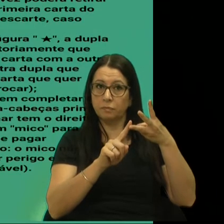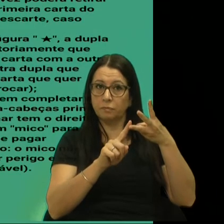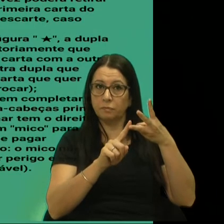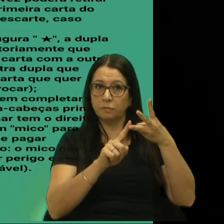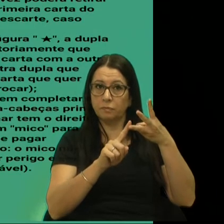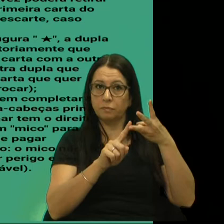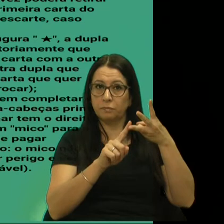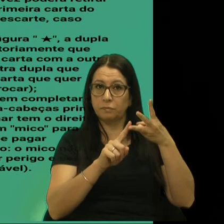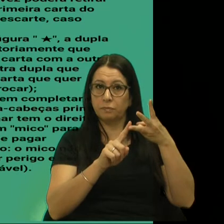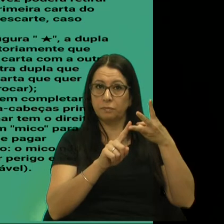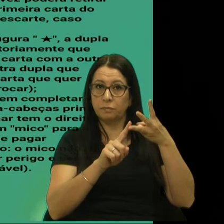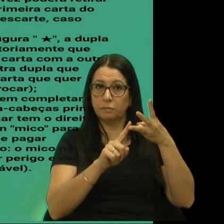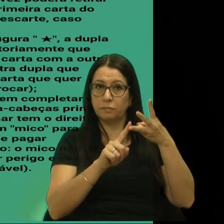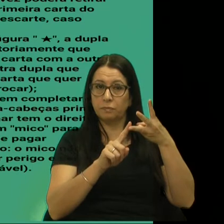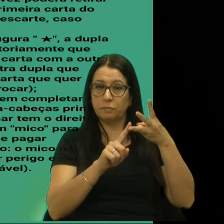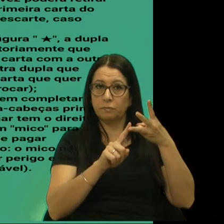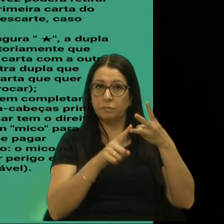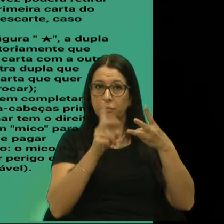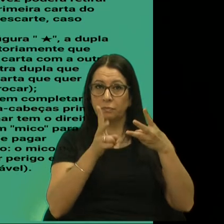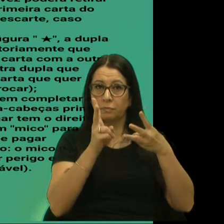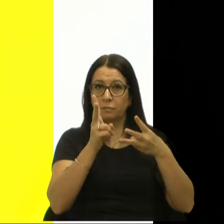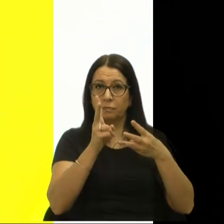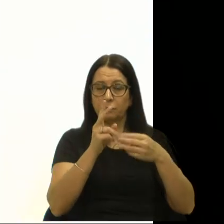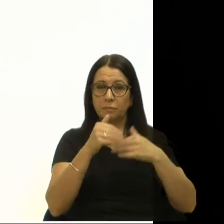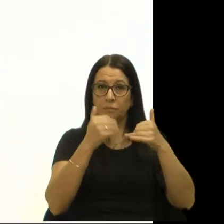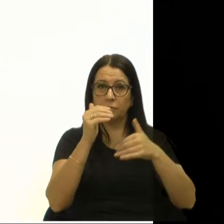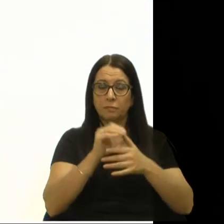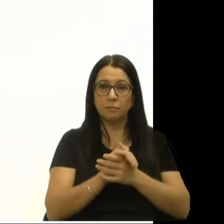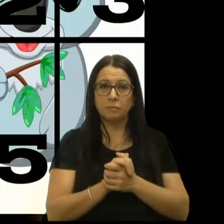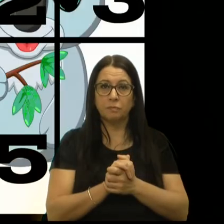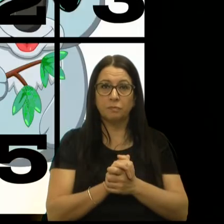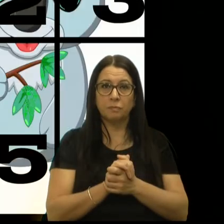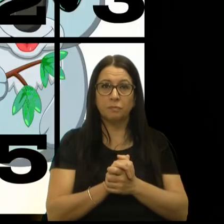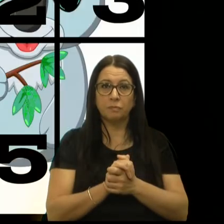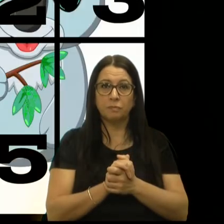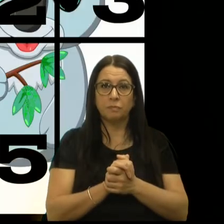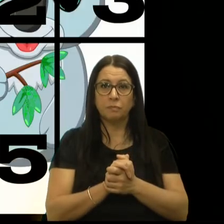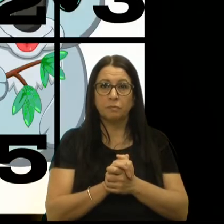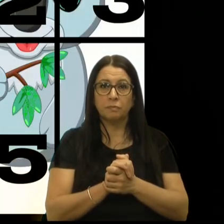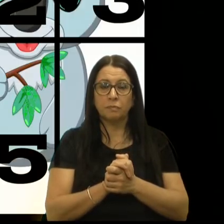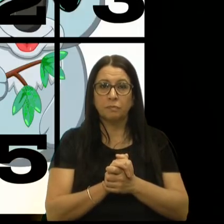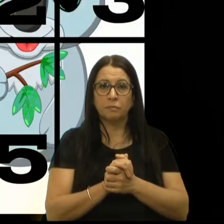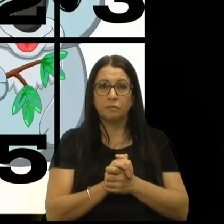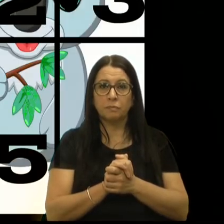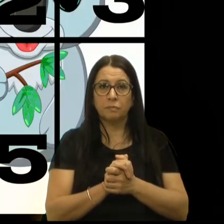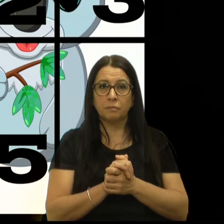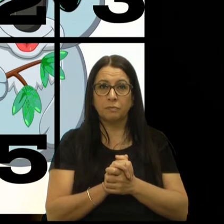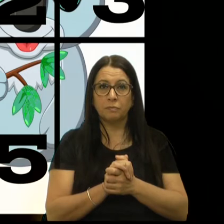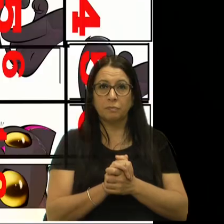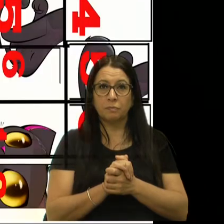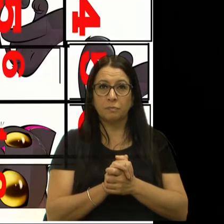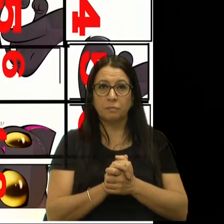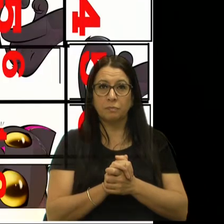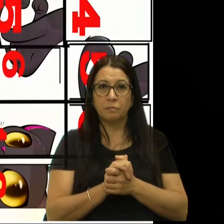se vocês podem dar um andamento maior nos slides, aí são figuras do jogo.